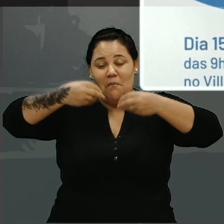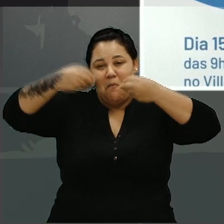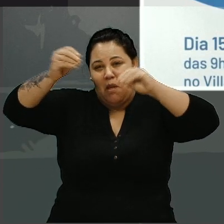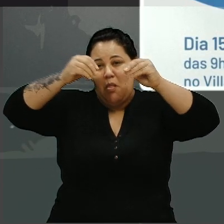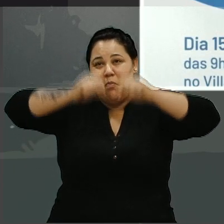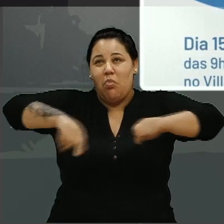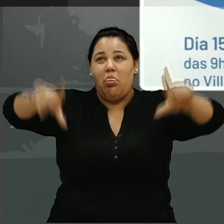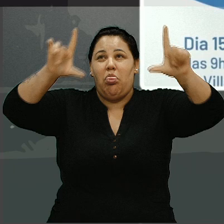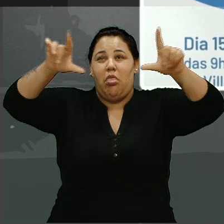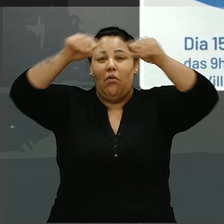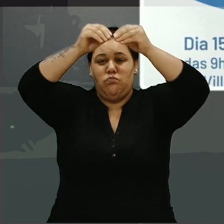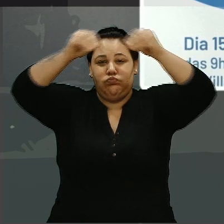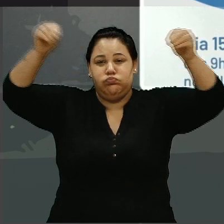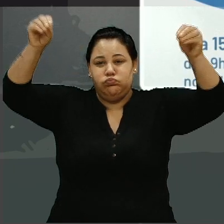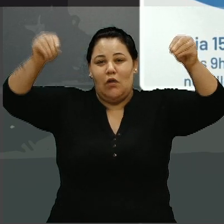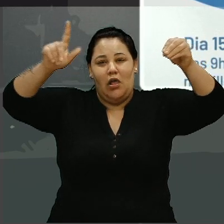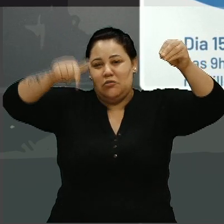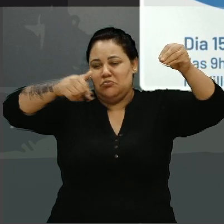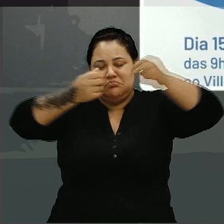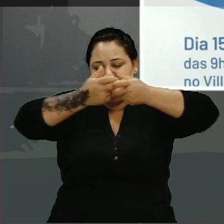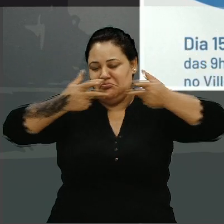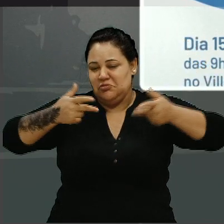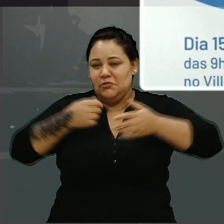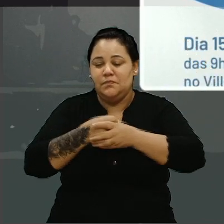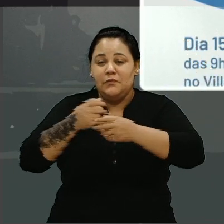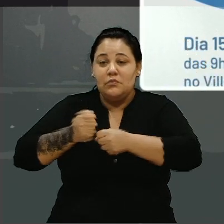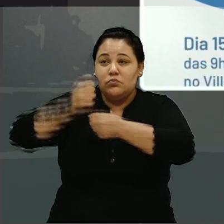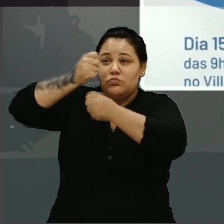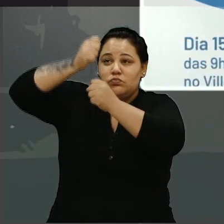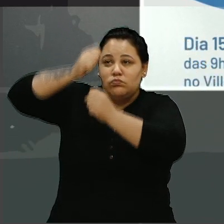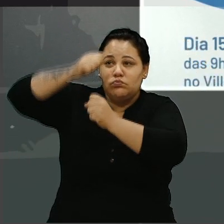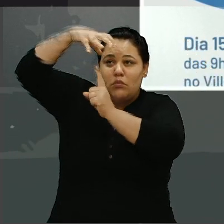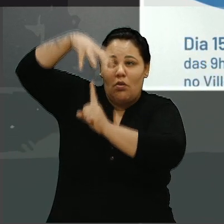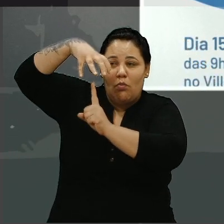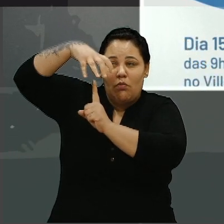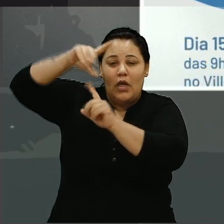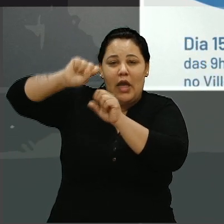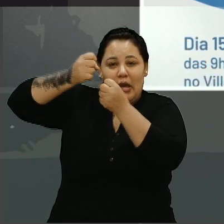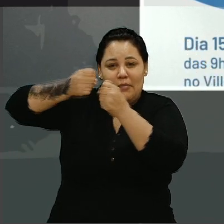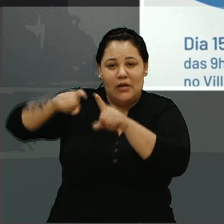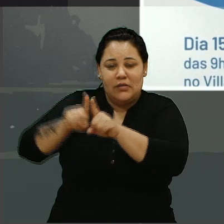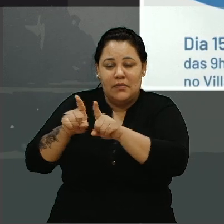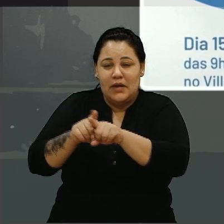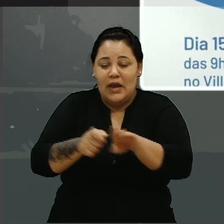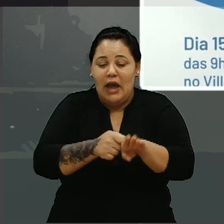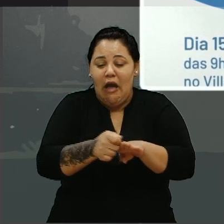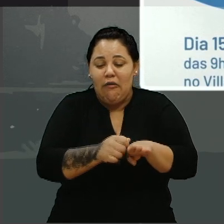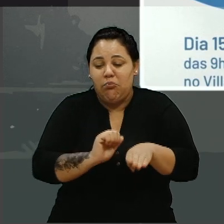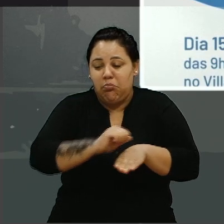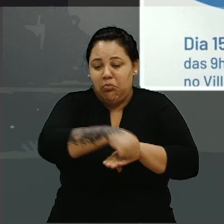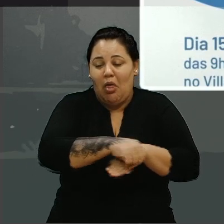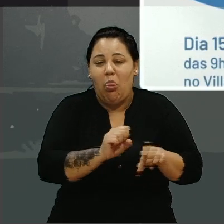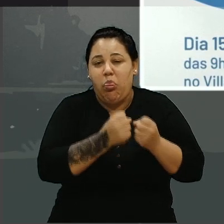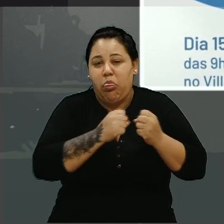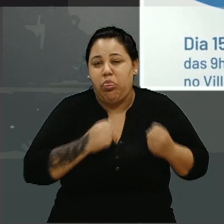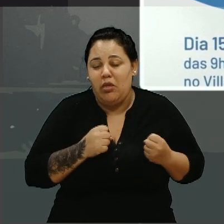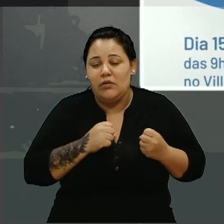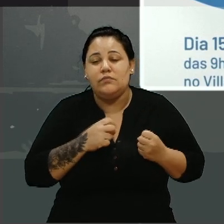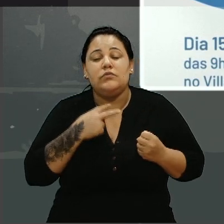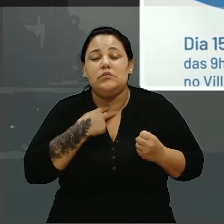onde descartar, então é uma boa opção. Sombrinhas e guarda-chuvas estragados, calçados estragados sem condições de